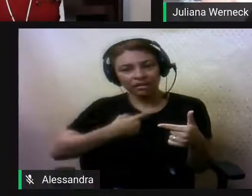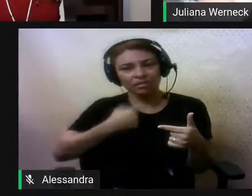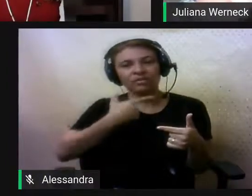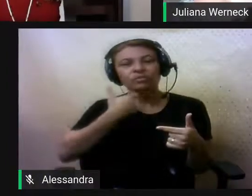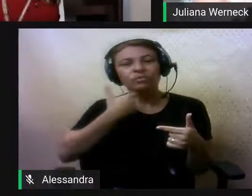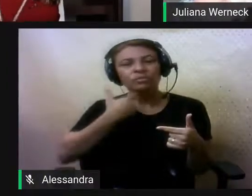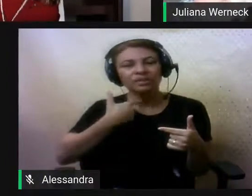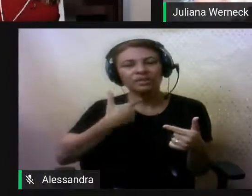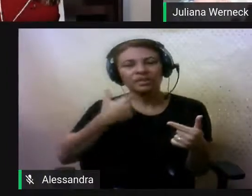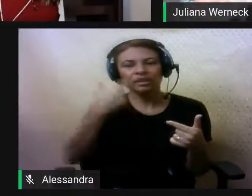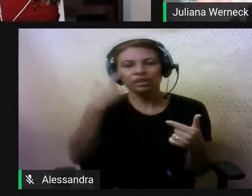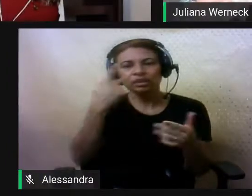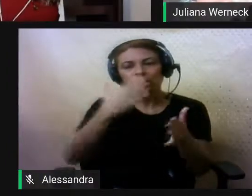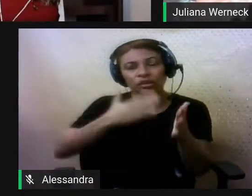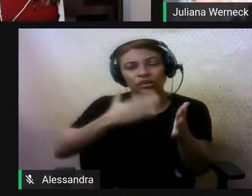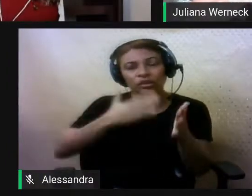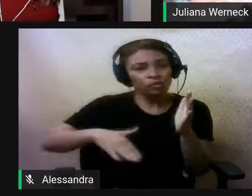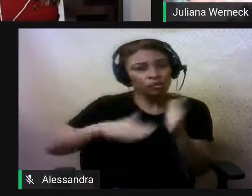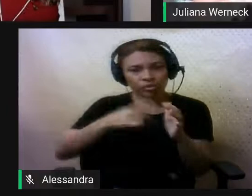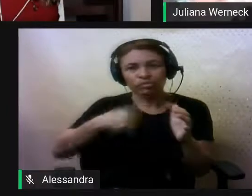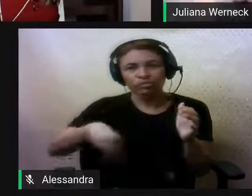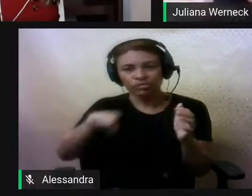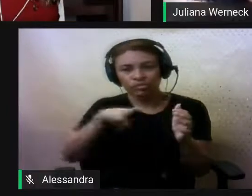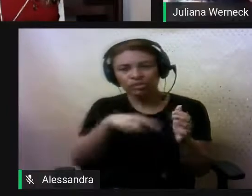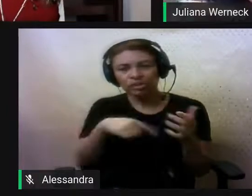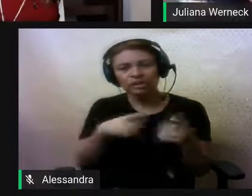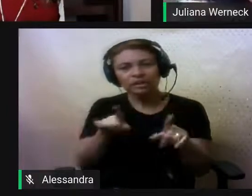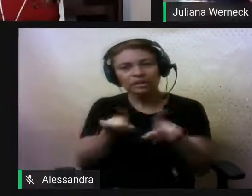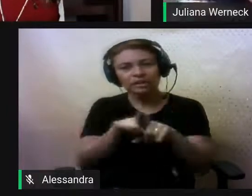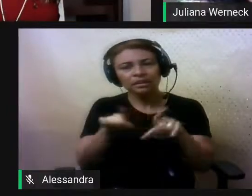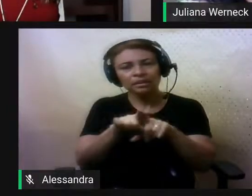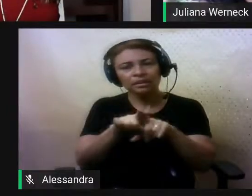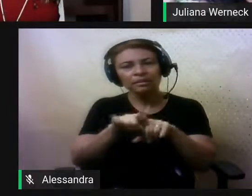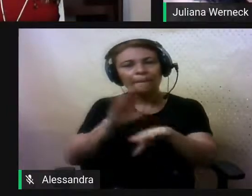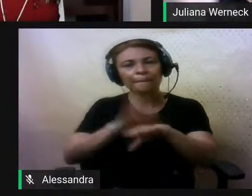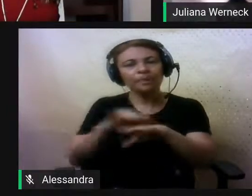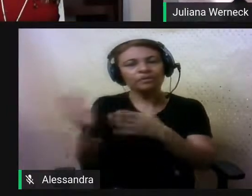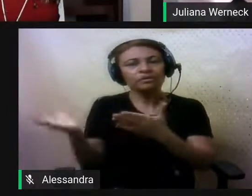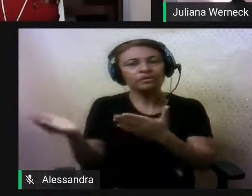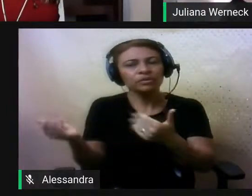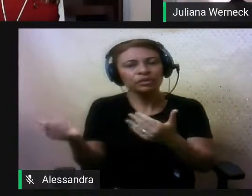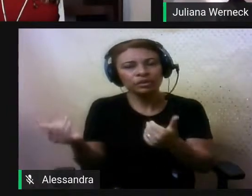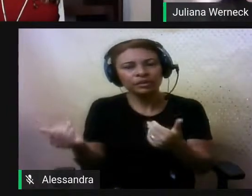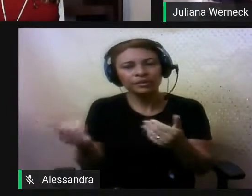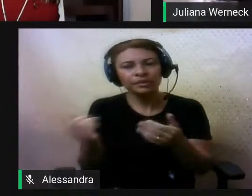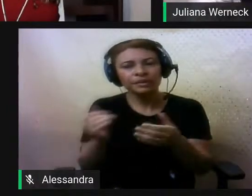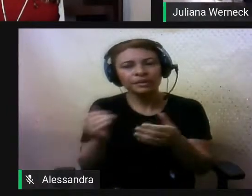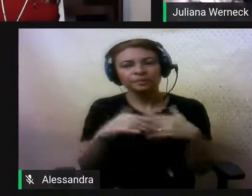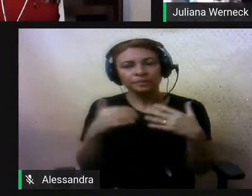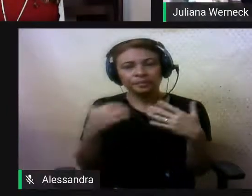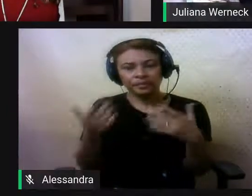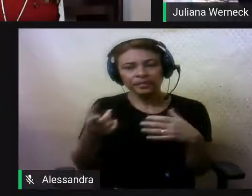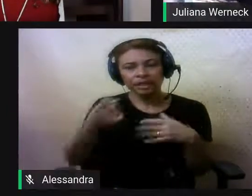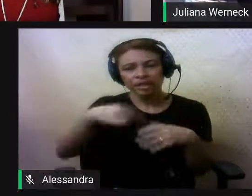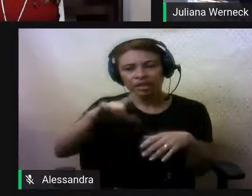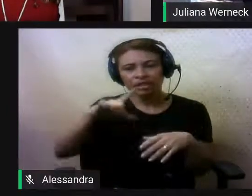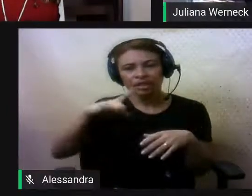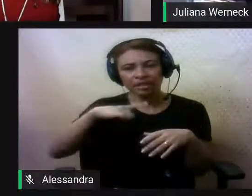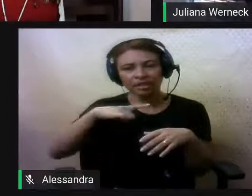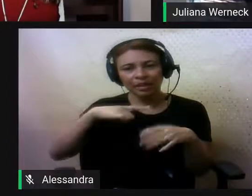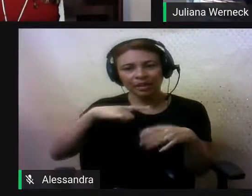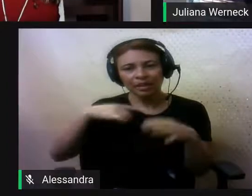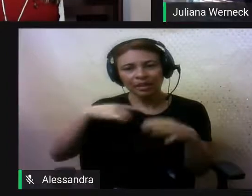desejo, né, de todos nós, e sobretudo quando a gente é mais novo, né, e a gente tem também uma